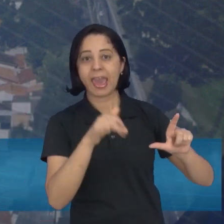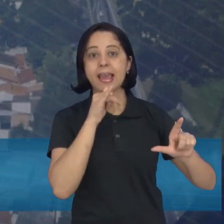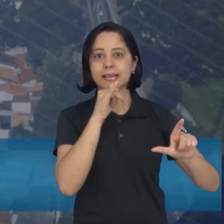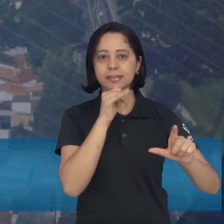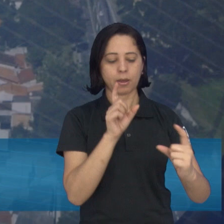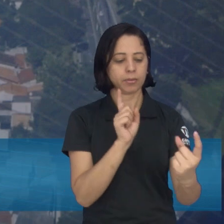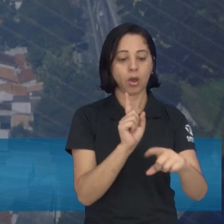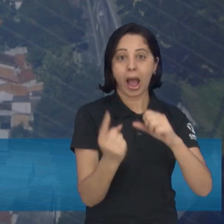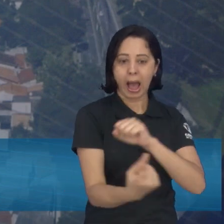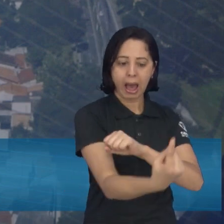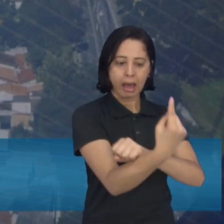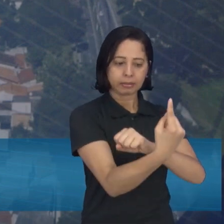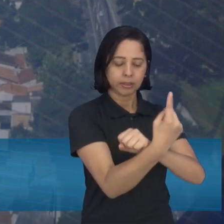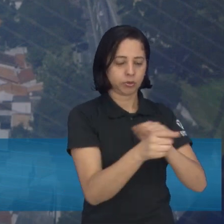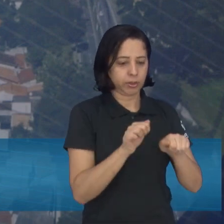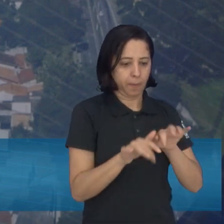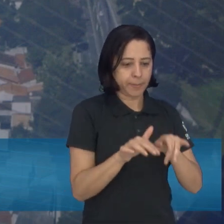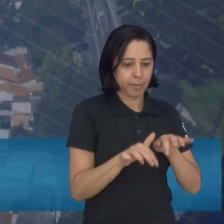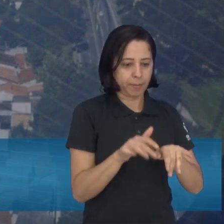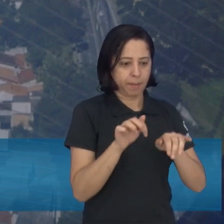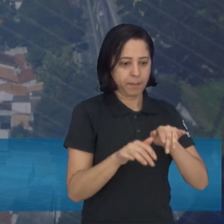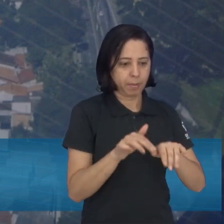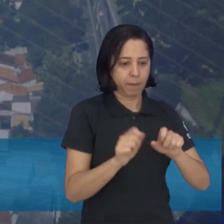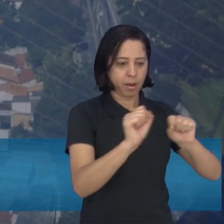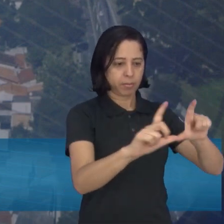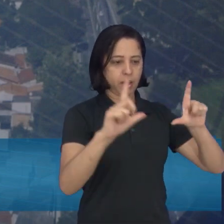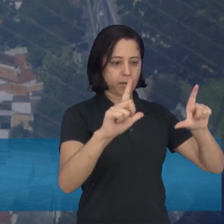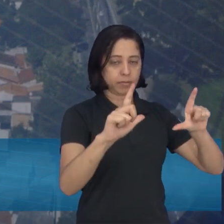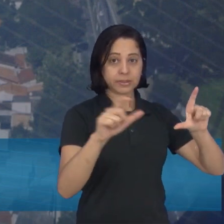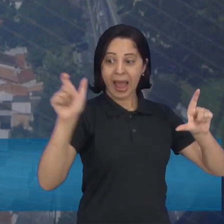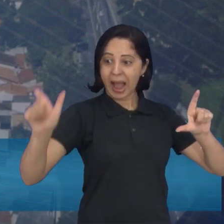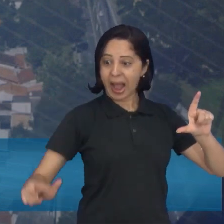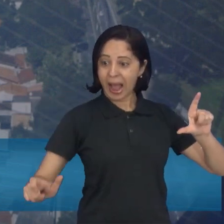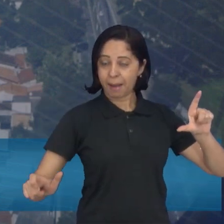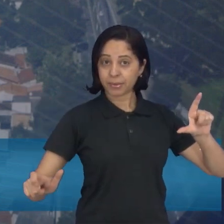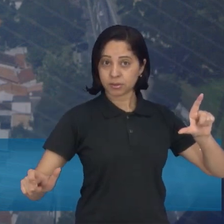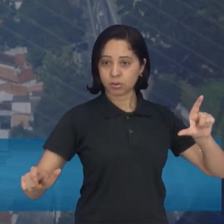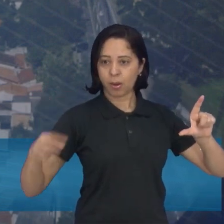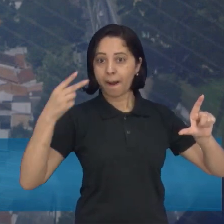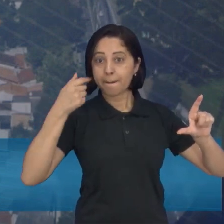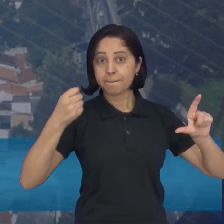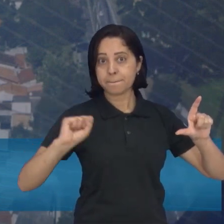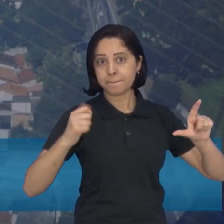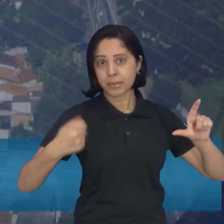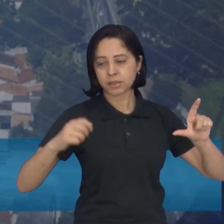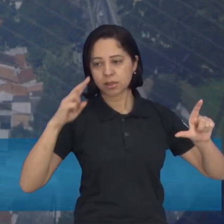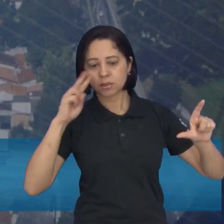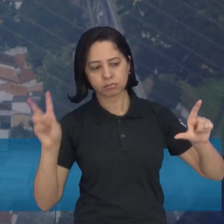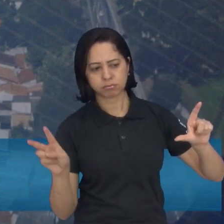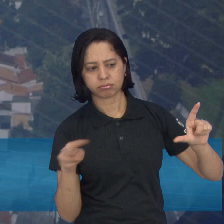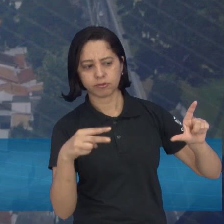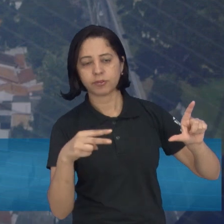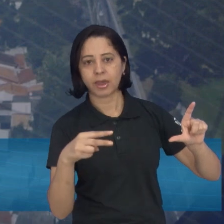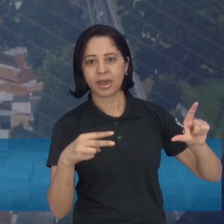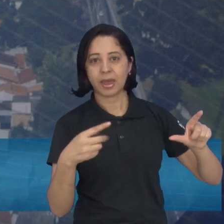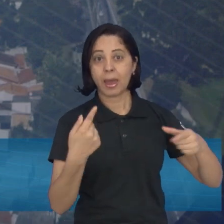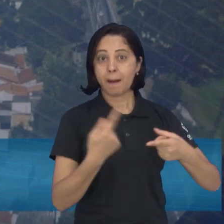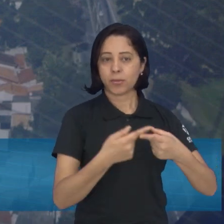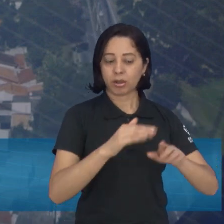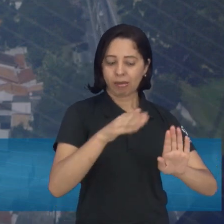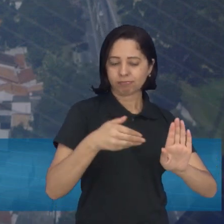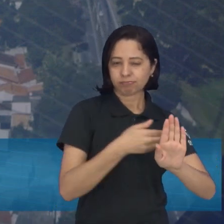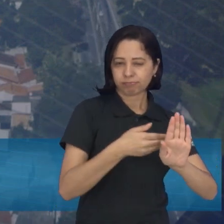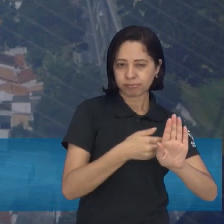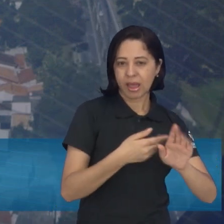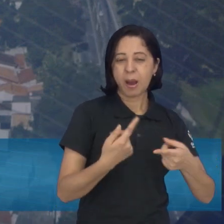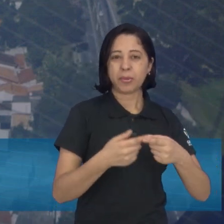os preços dos produtos, né, para que não tenha nenhuma alteração ou algo do tipo. Às vezes também um produto ele